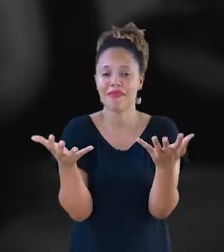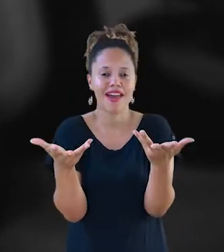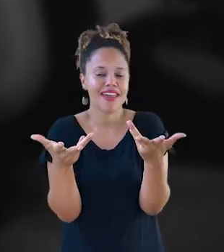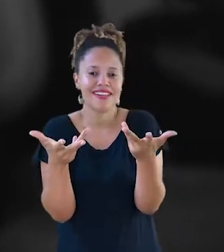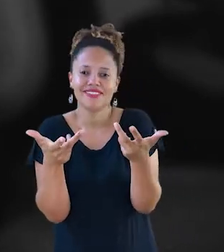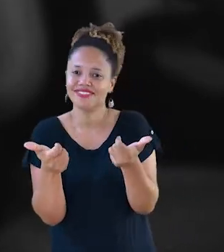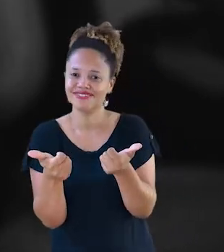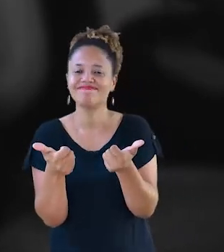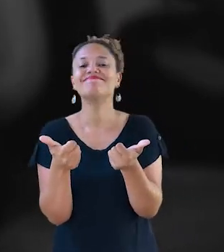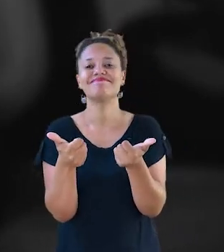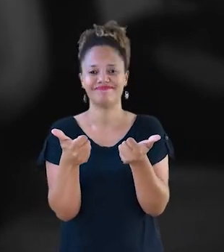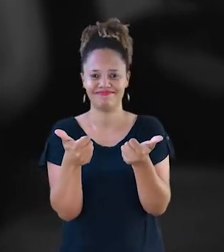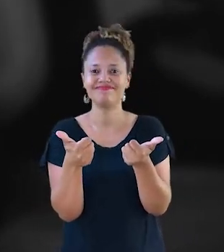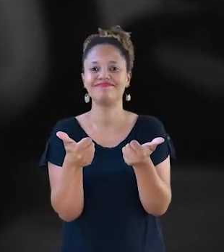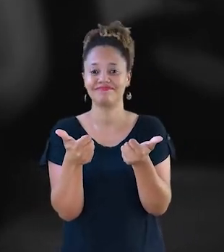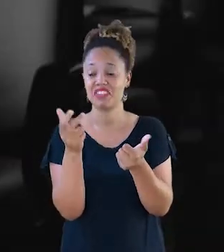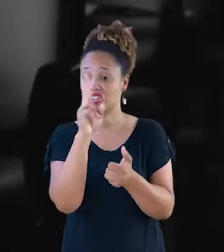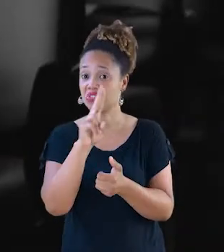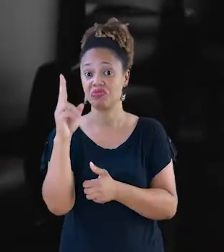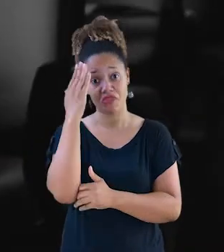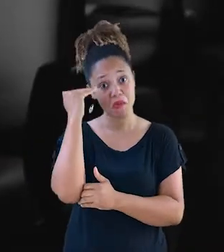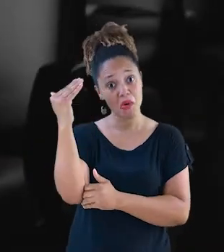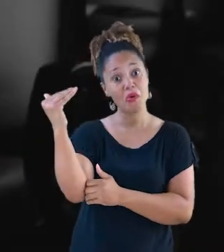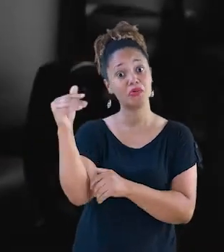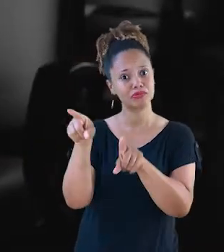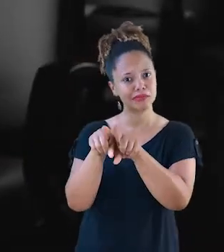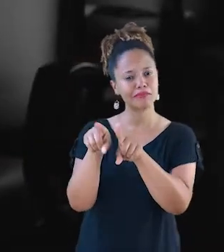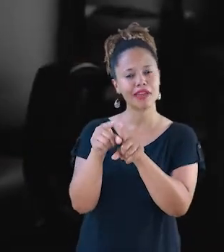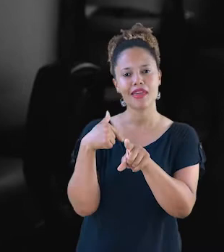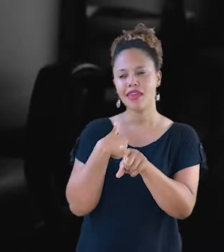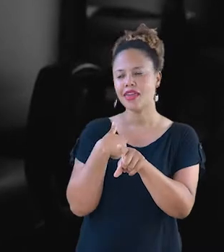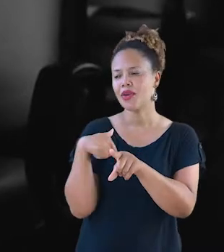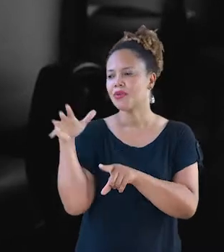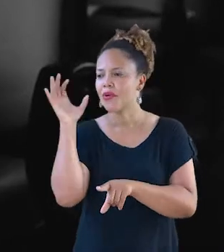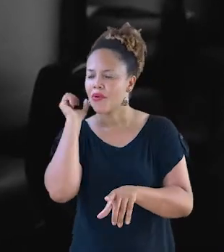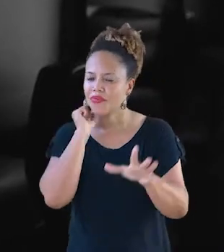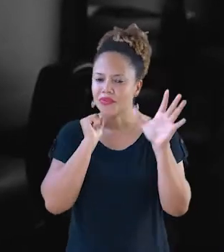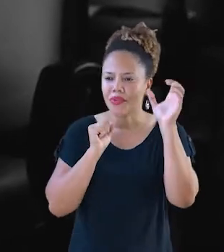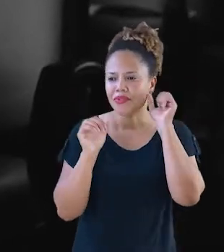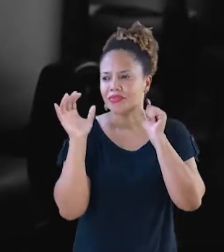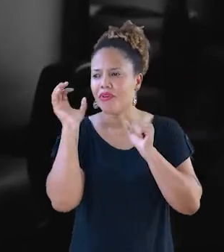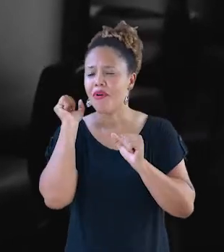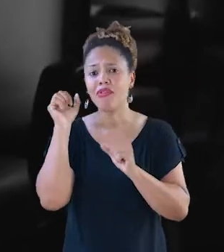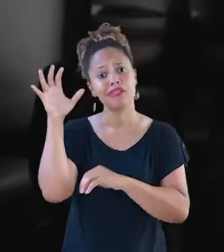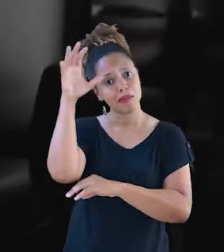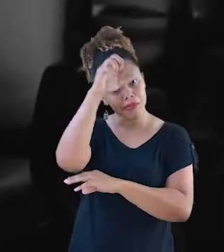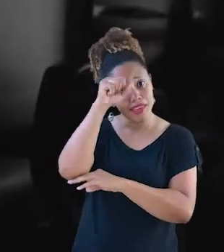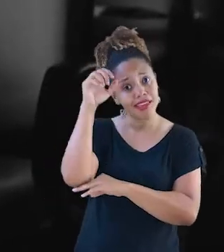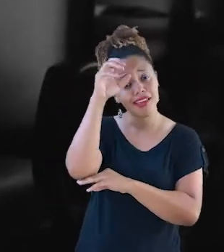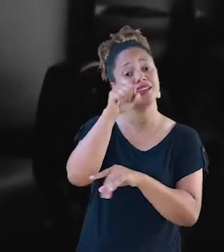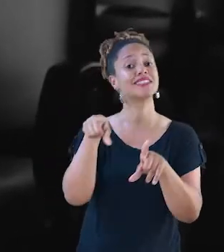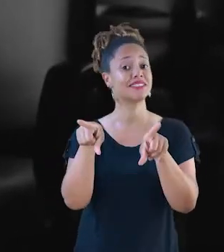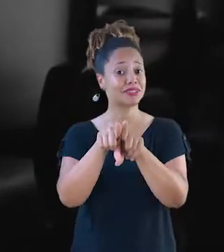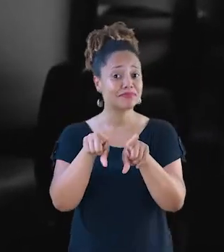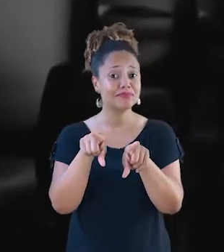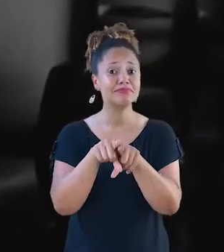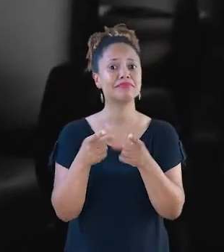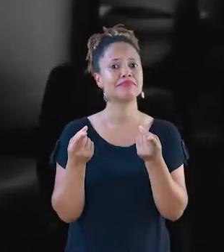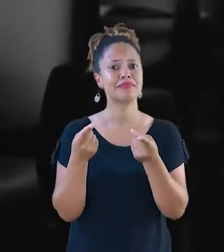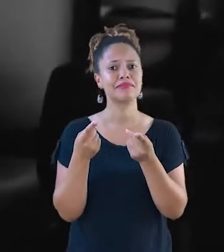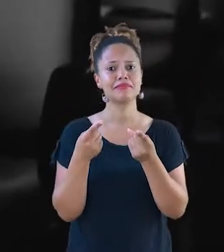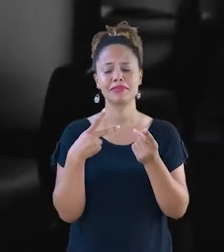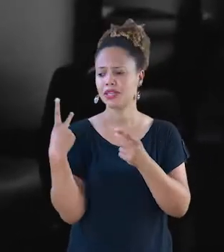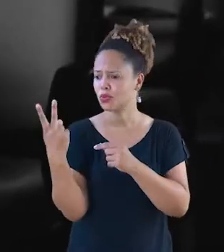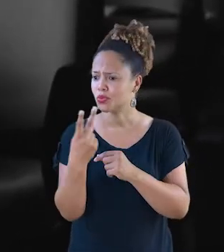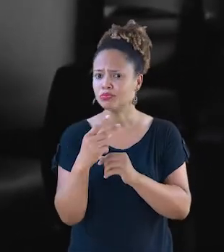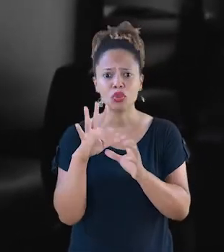grandes músicos, de grandes nomes, né, eu muito modestamente ouvindo, aprendendo e podendo estar ao lado